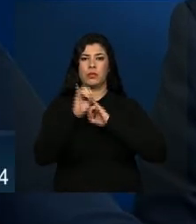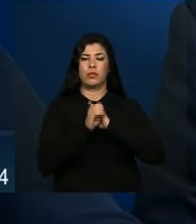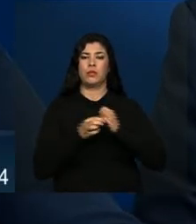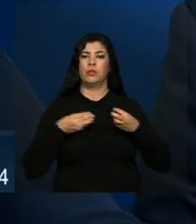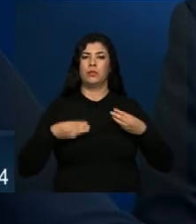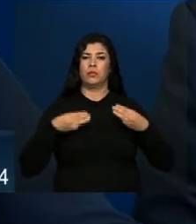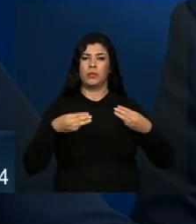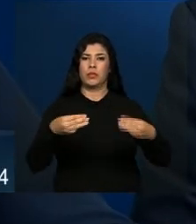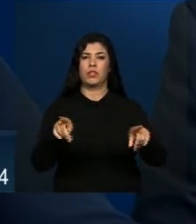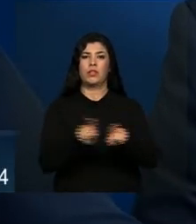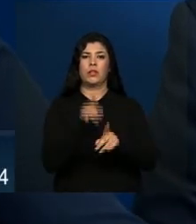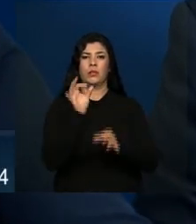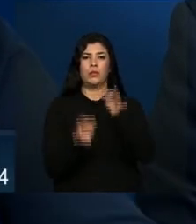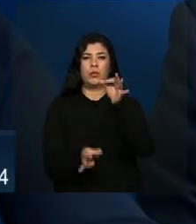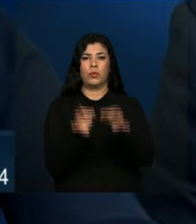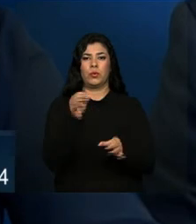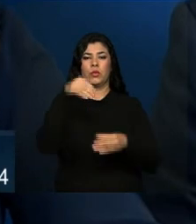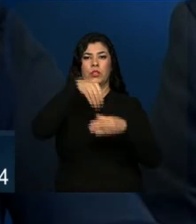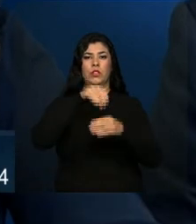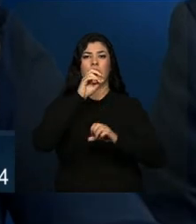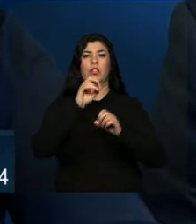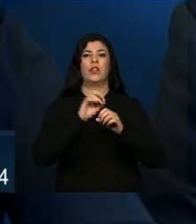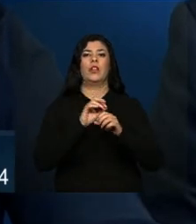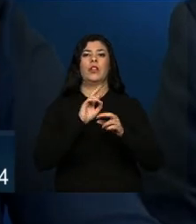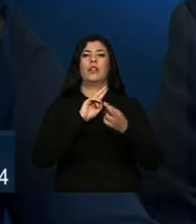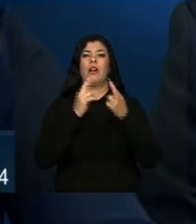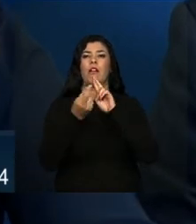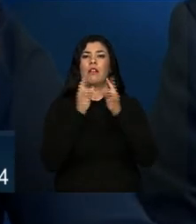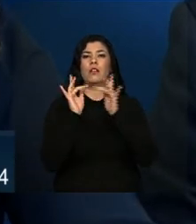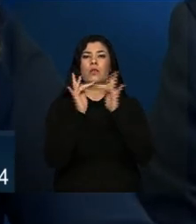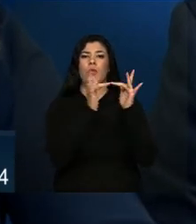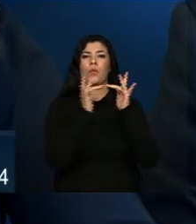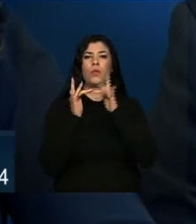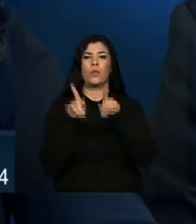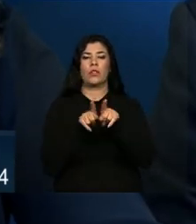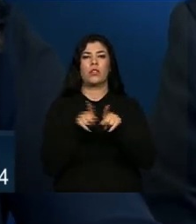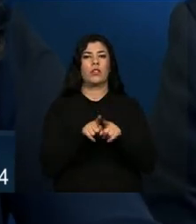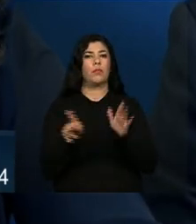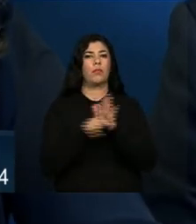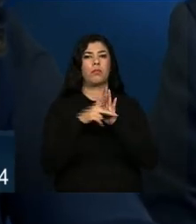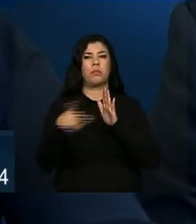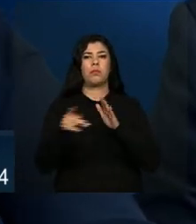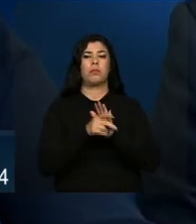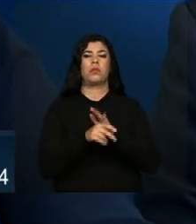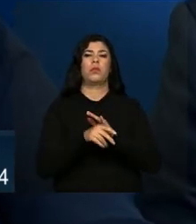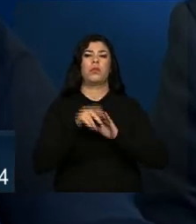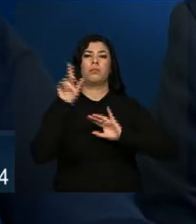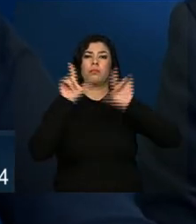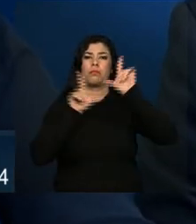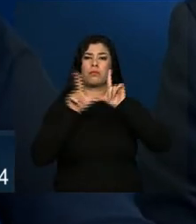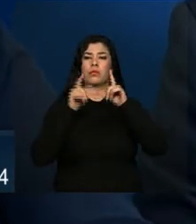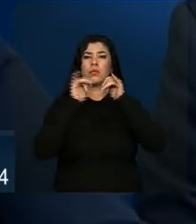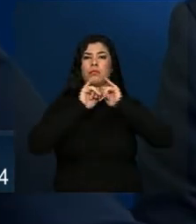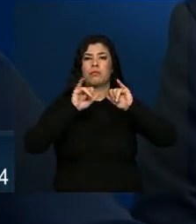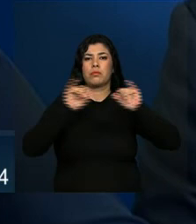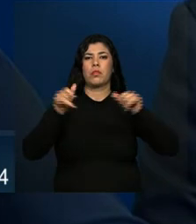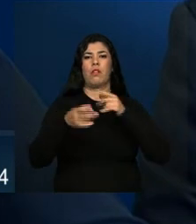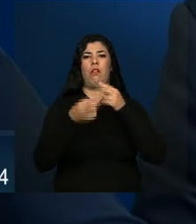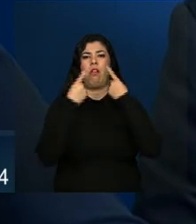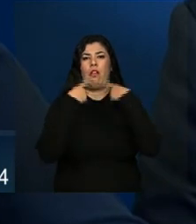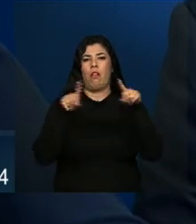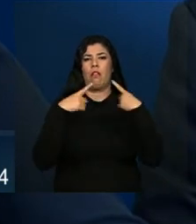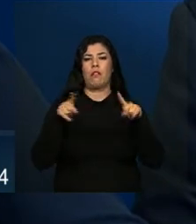Ministério da Justiça tá nas redes sociais os próprios veículos de comunicação no Brasil divulgam informações de